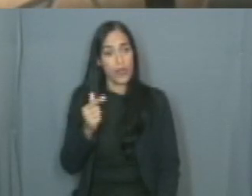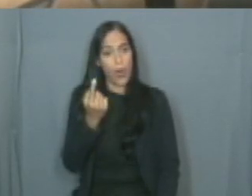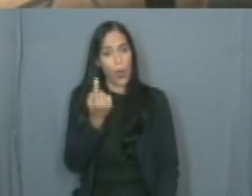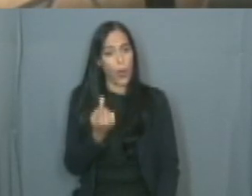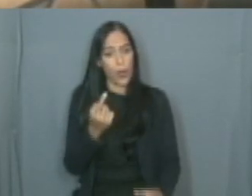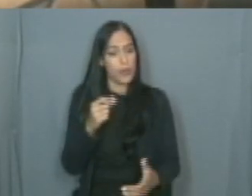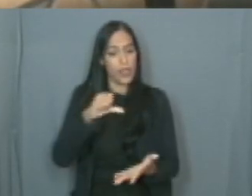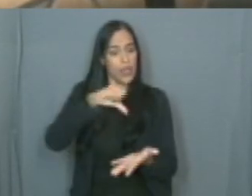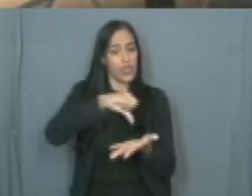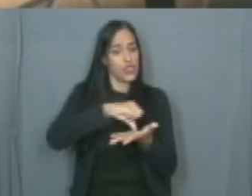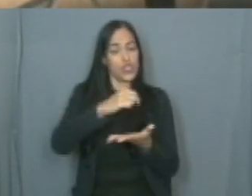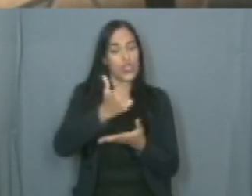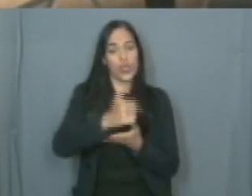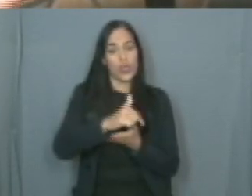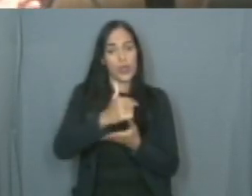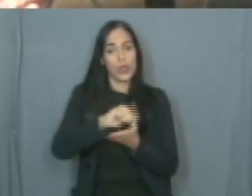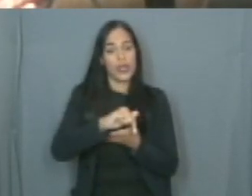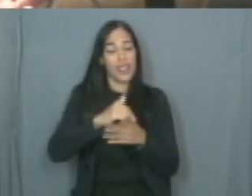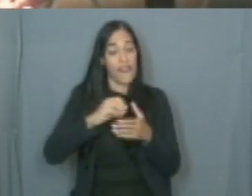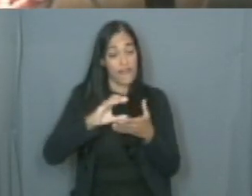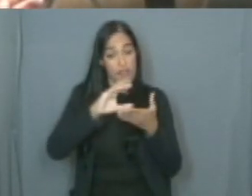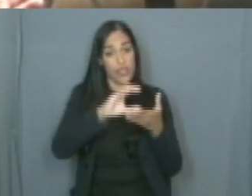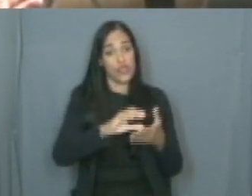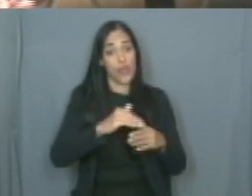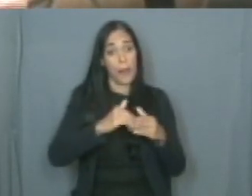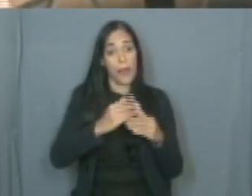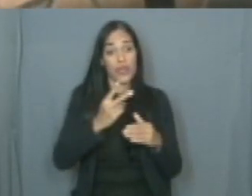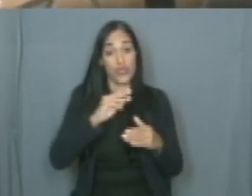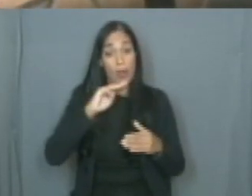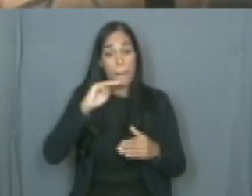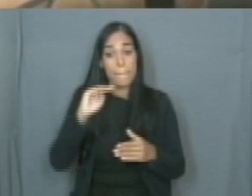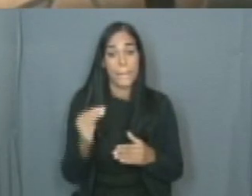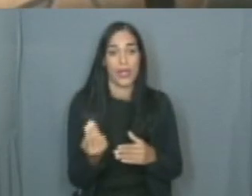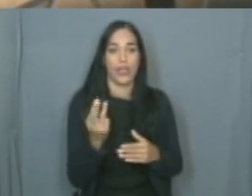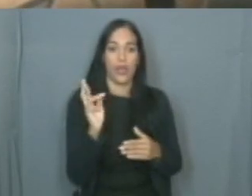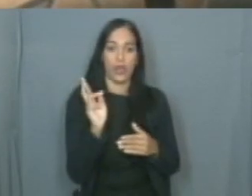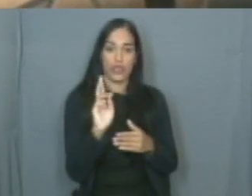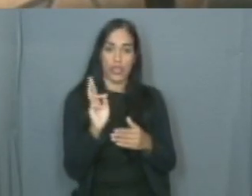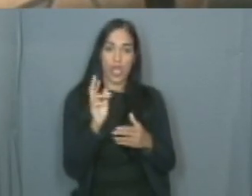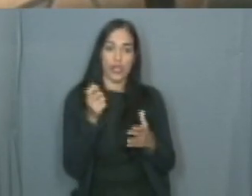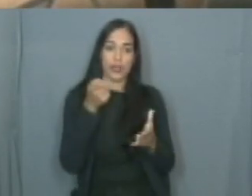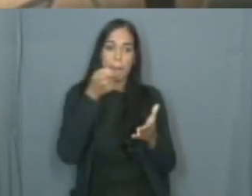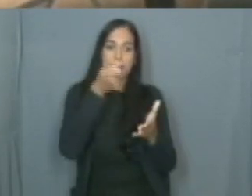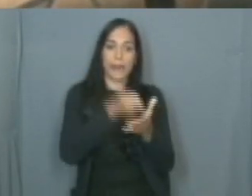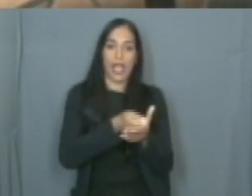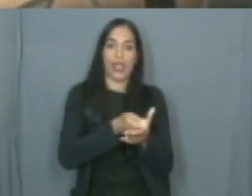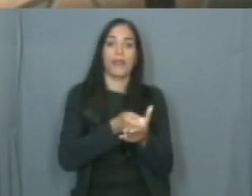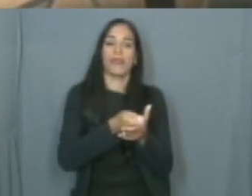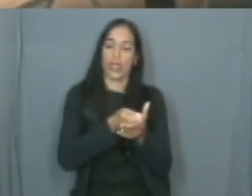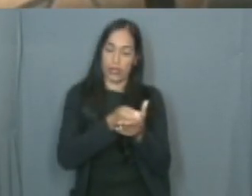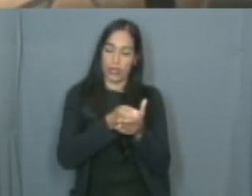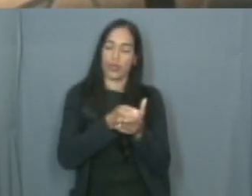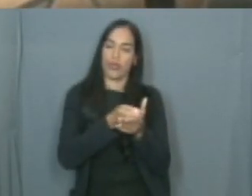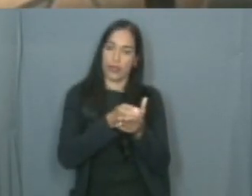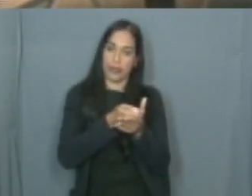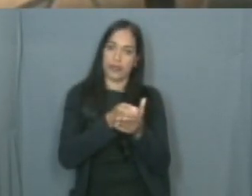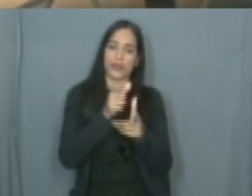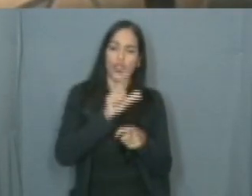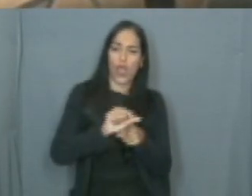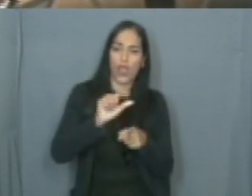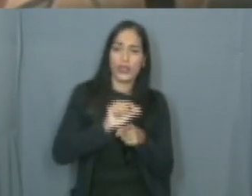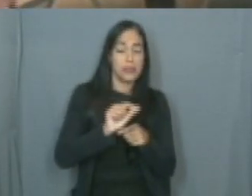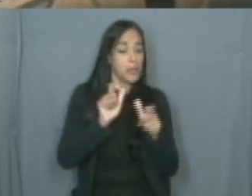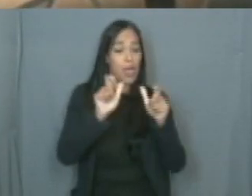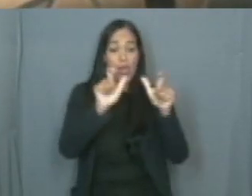A prefeitura tinha investido mais de 2 milhões de reais em pagamento de locação, para Vossa Excelência ter ideia, sem que